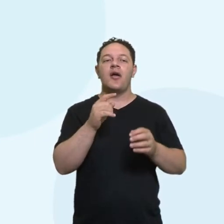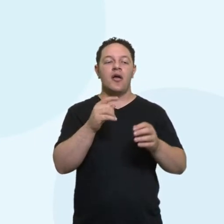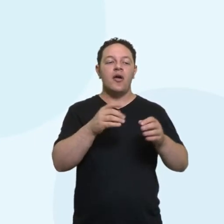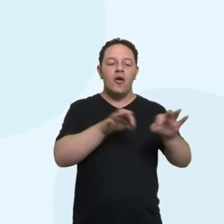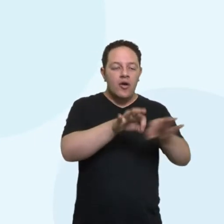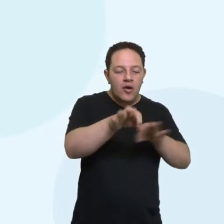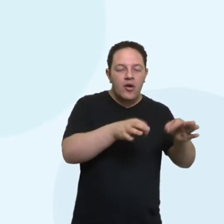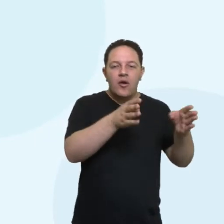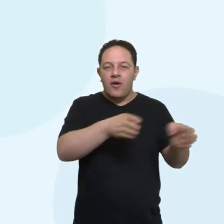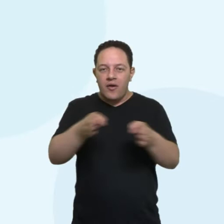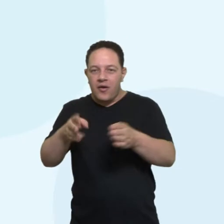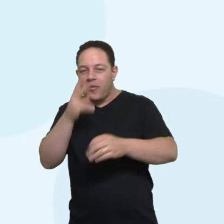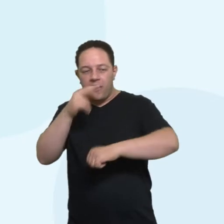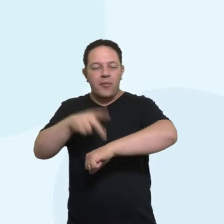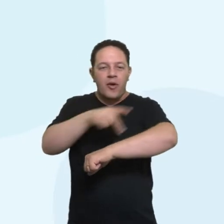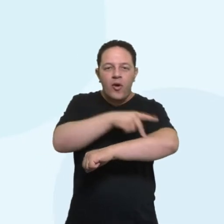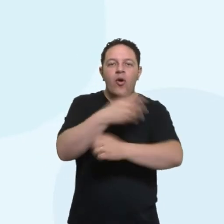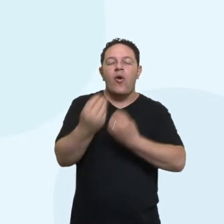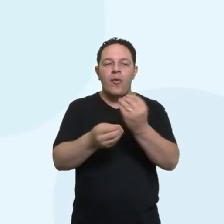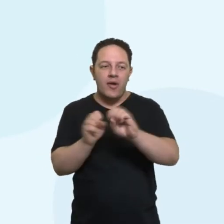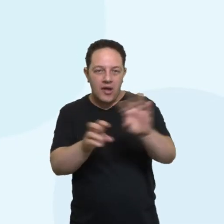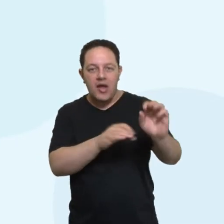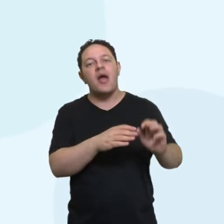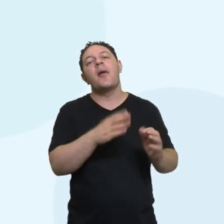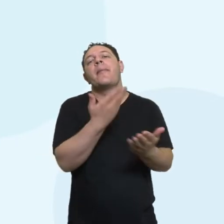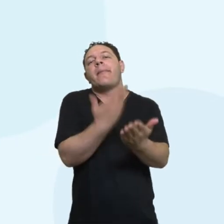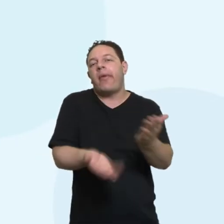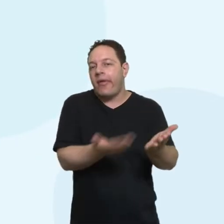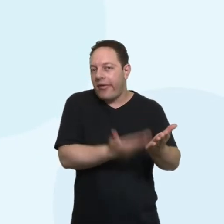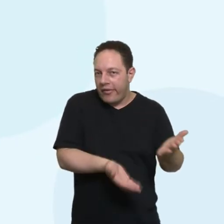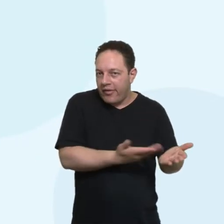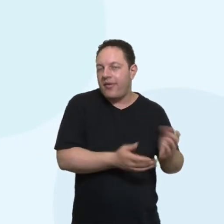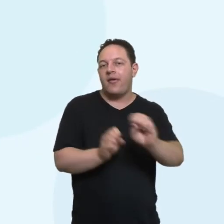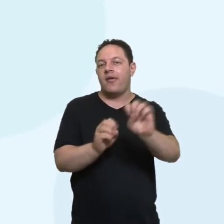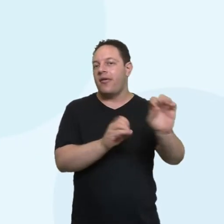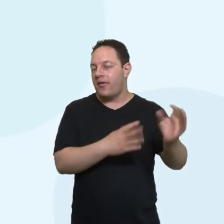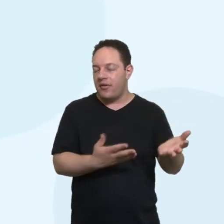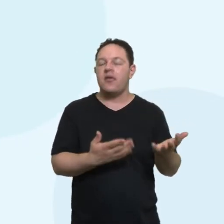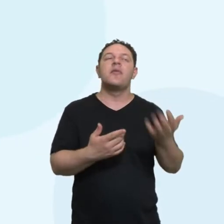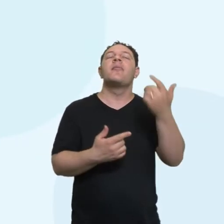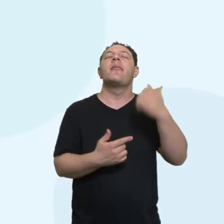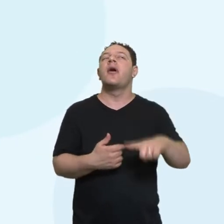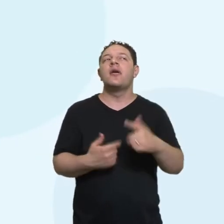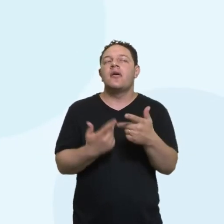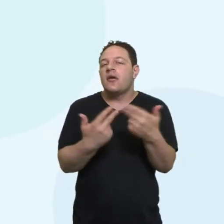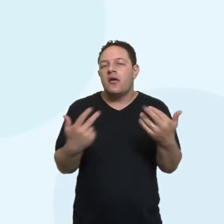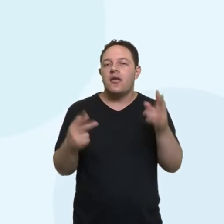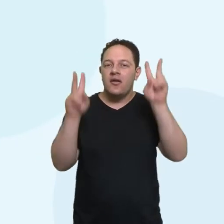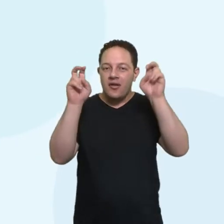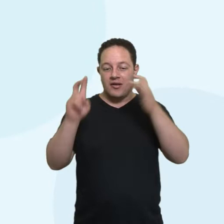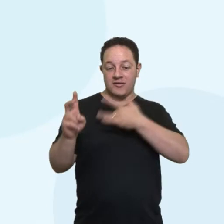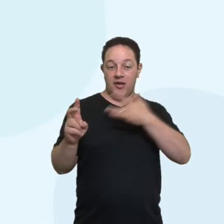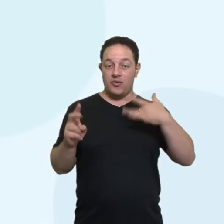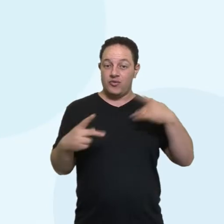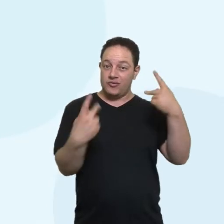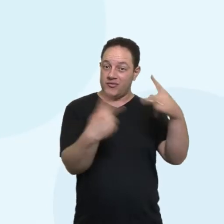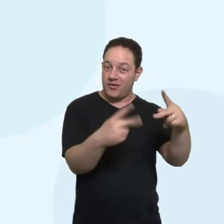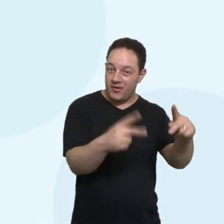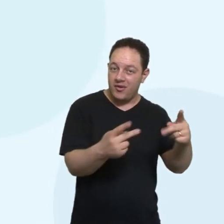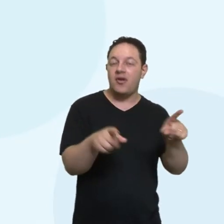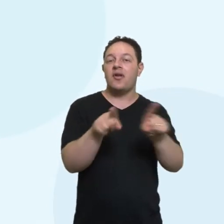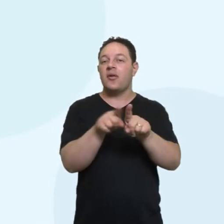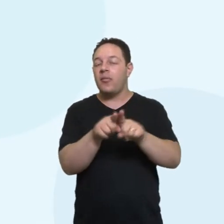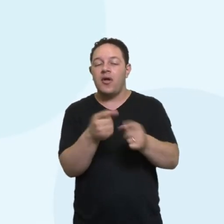da organização pedagógica deles então TV defasagem a questões relacionado à saúde e ainda